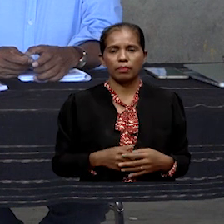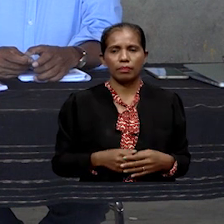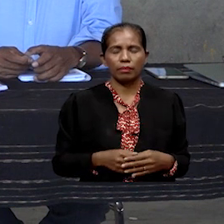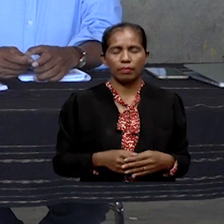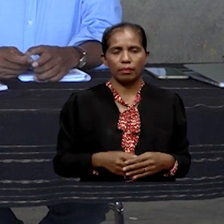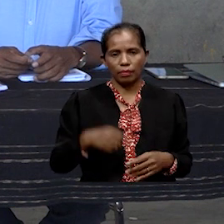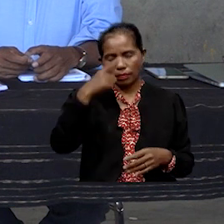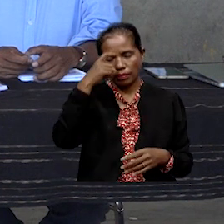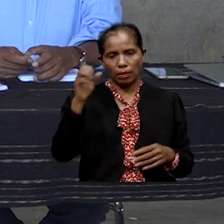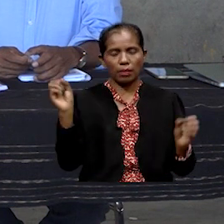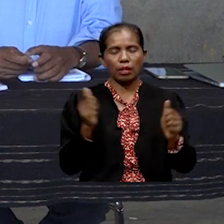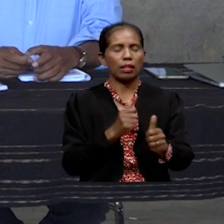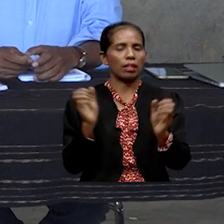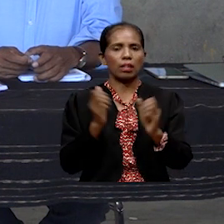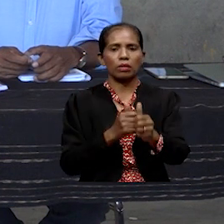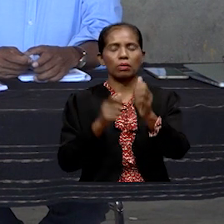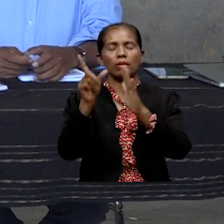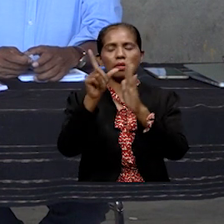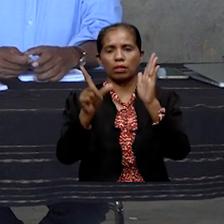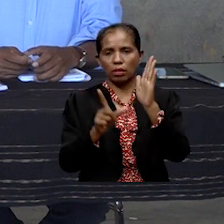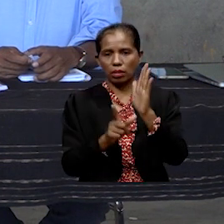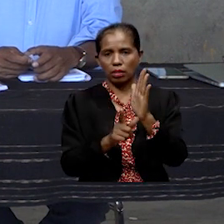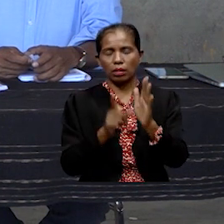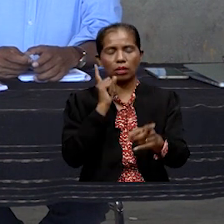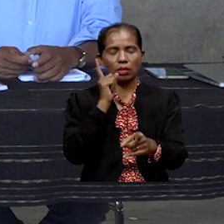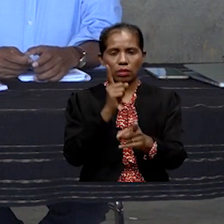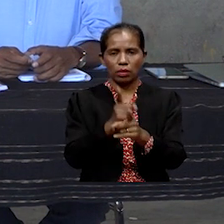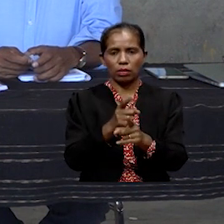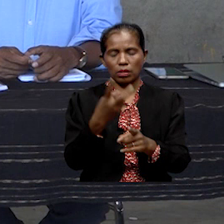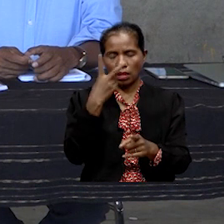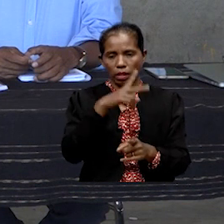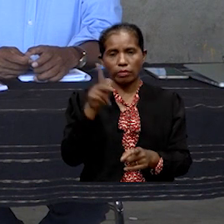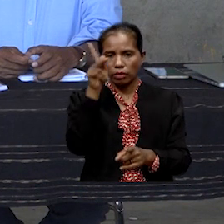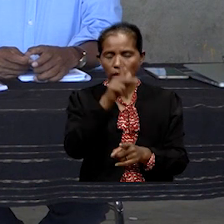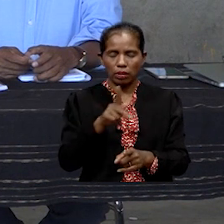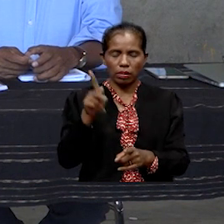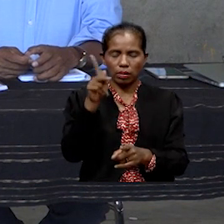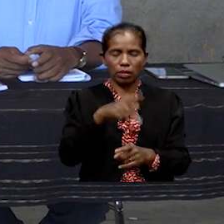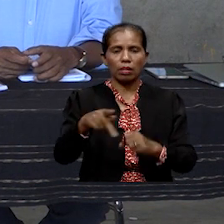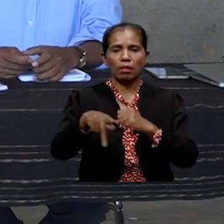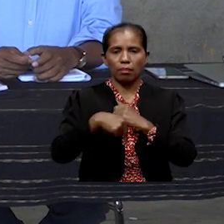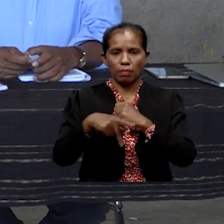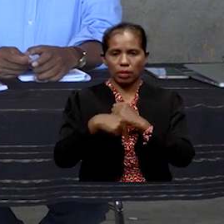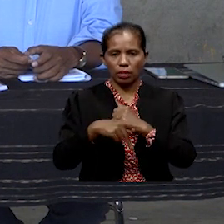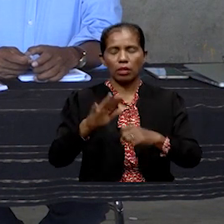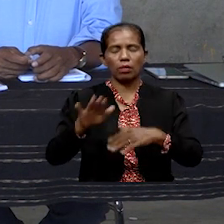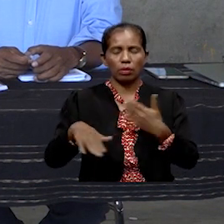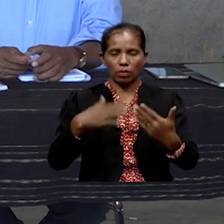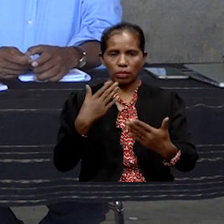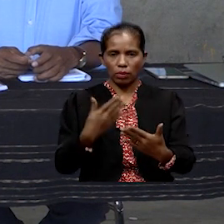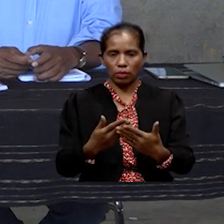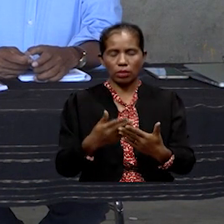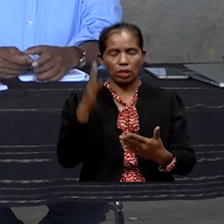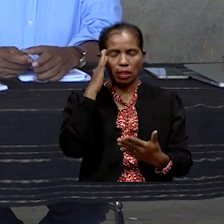Também de relatuir lei. Rolos órgão de fiscalização. Ba partidos nem estabelecimento,